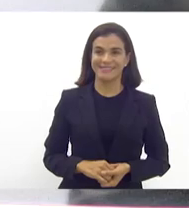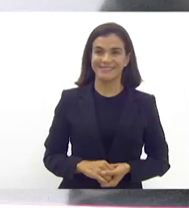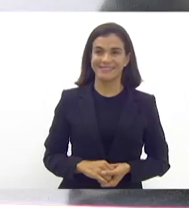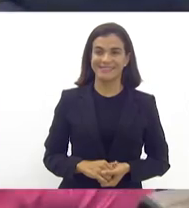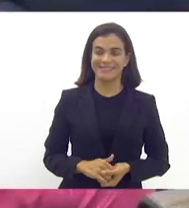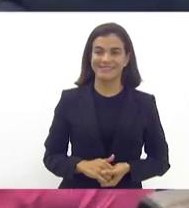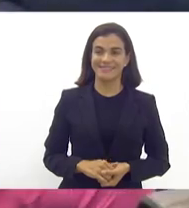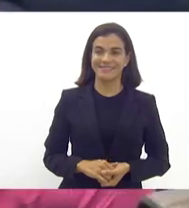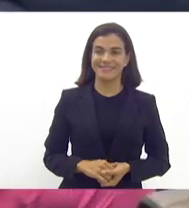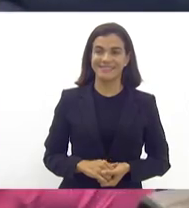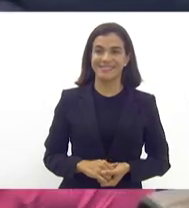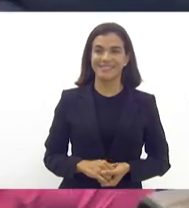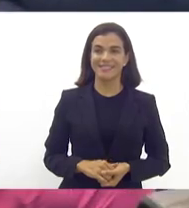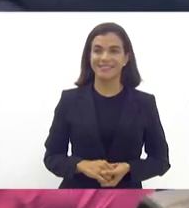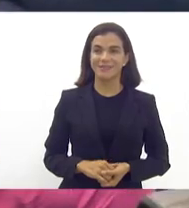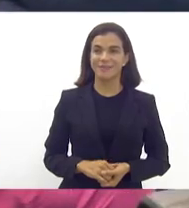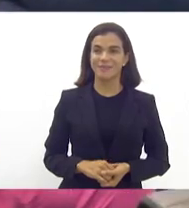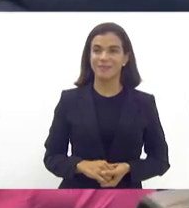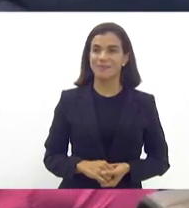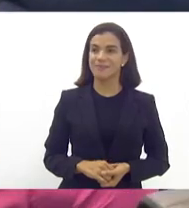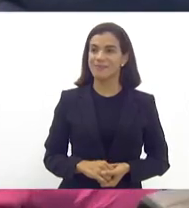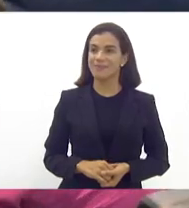entidade o